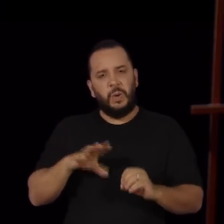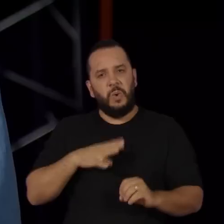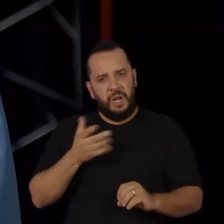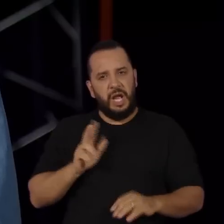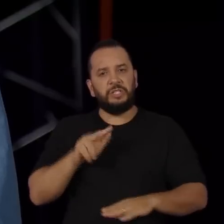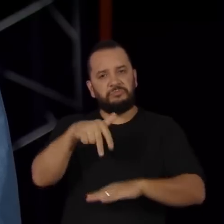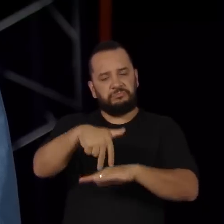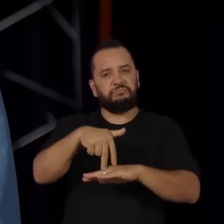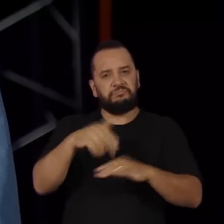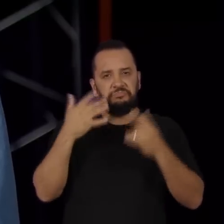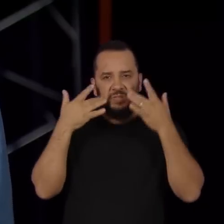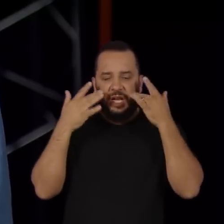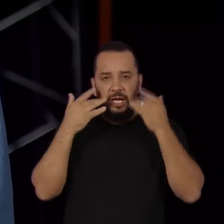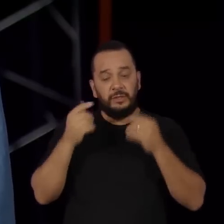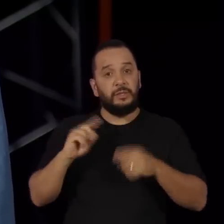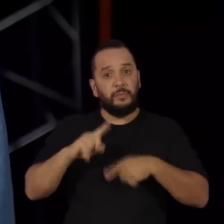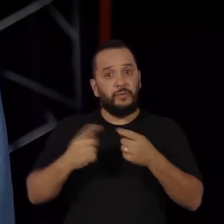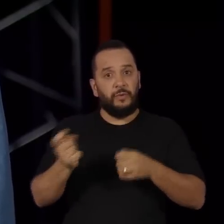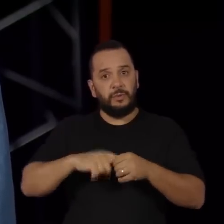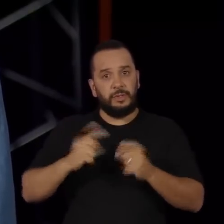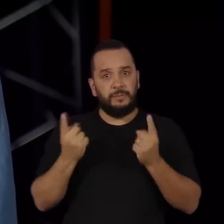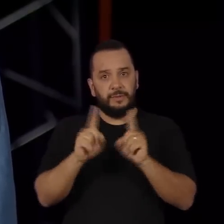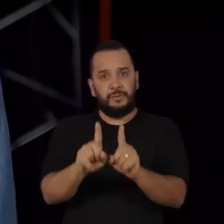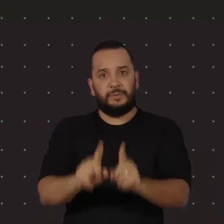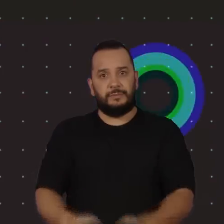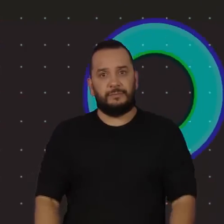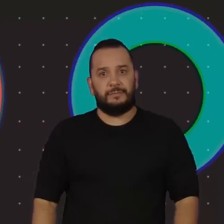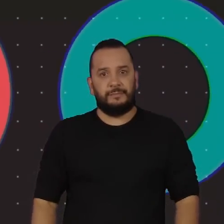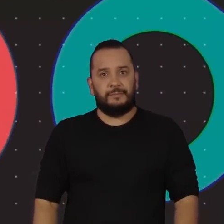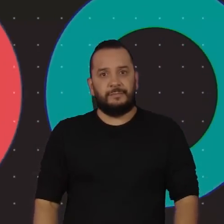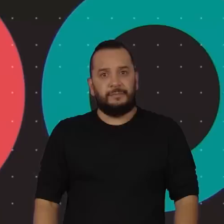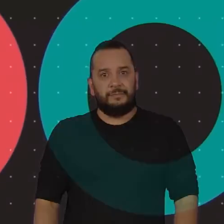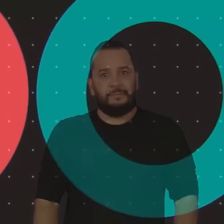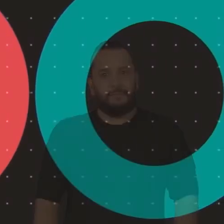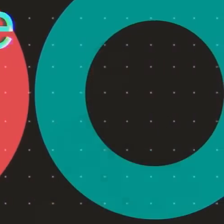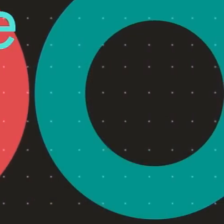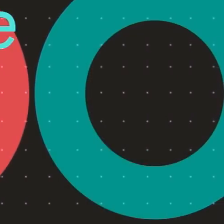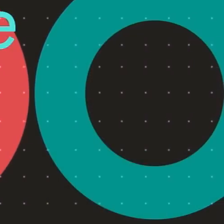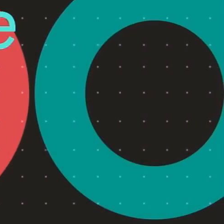palcos. Voltamos já com o Persona.